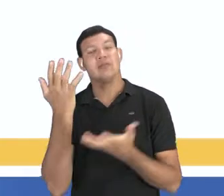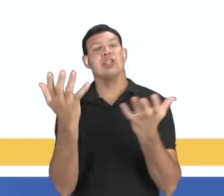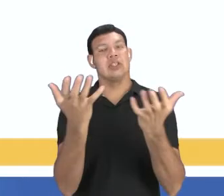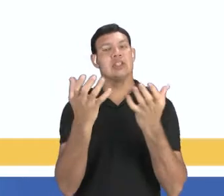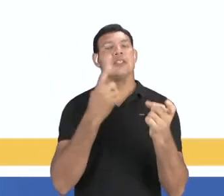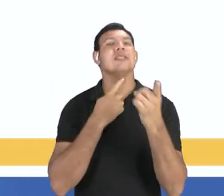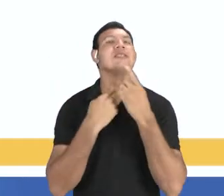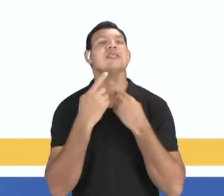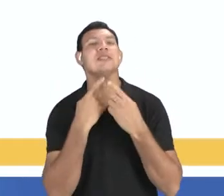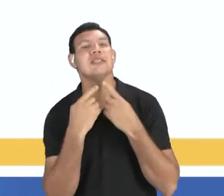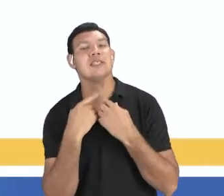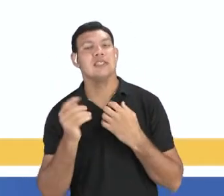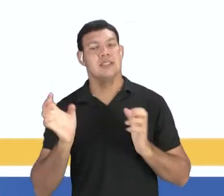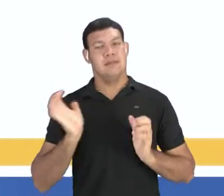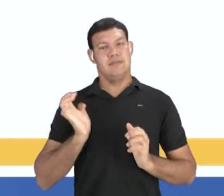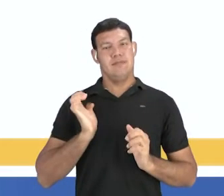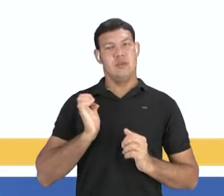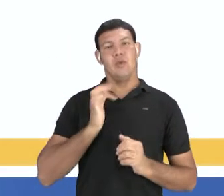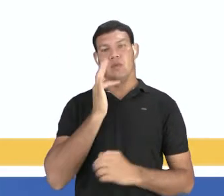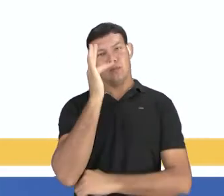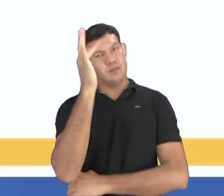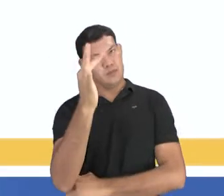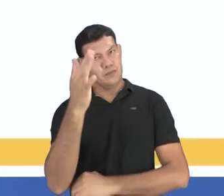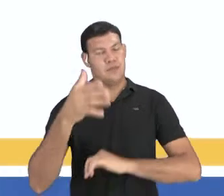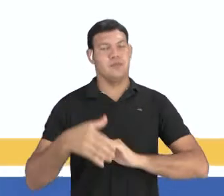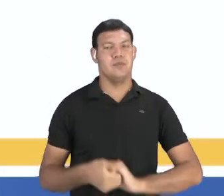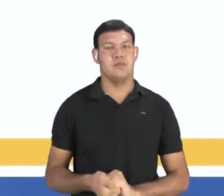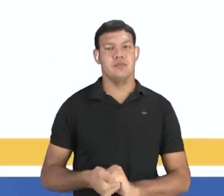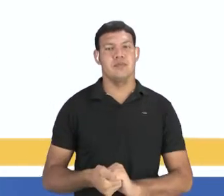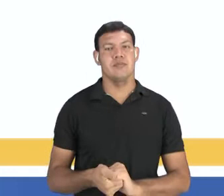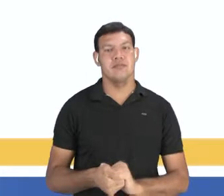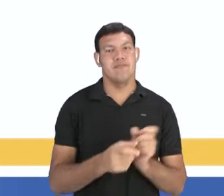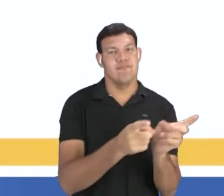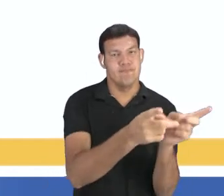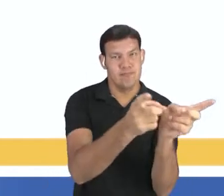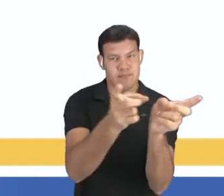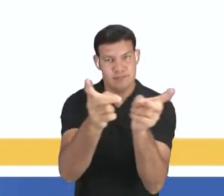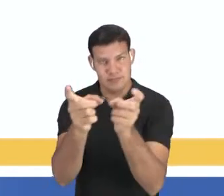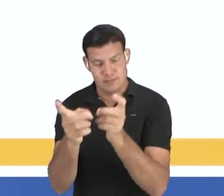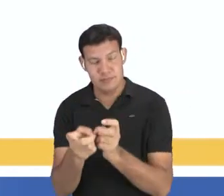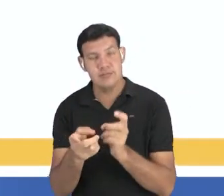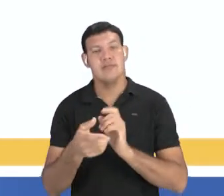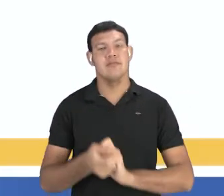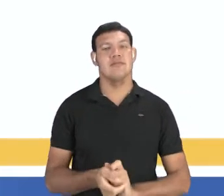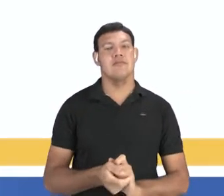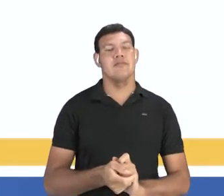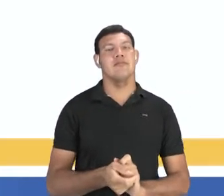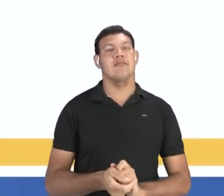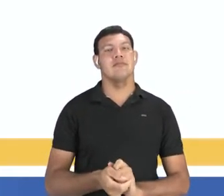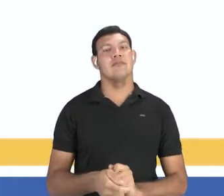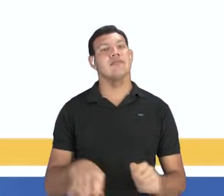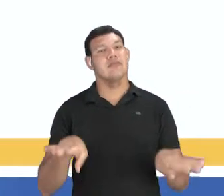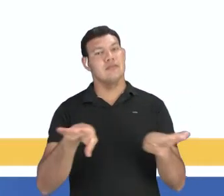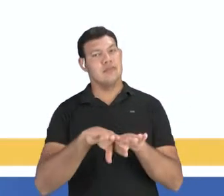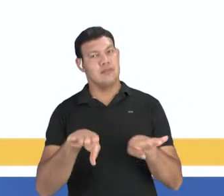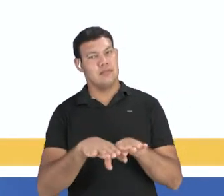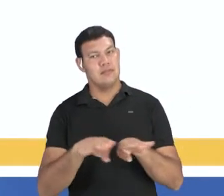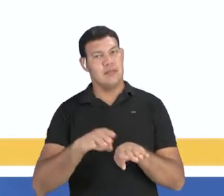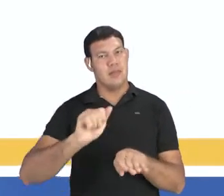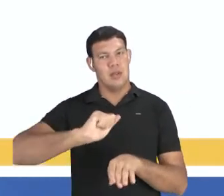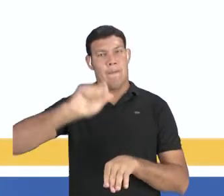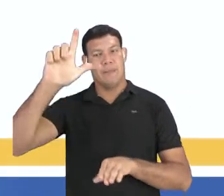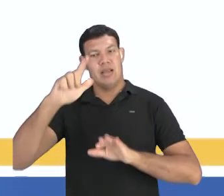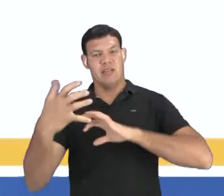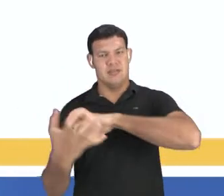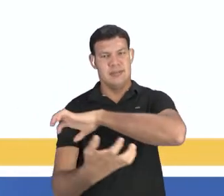enriquecer né com a comercialização dos produtos produzidos na propriedade é é também o momento é